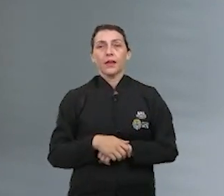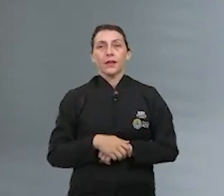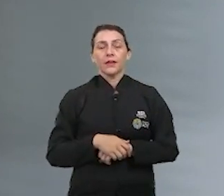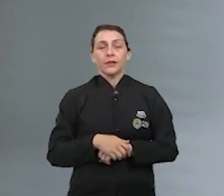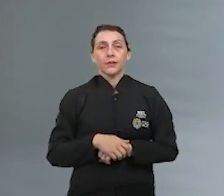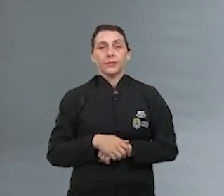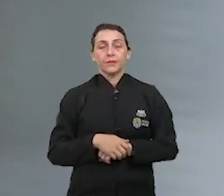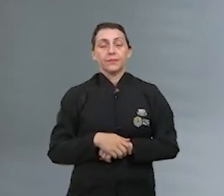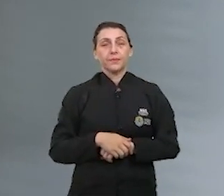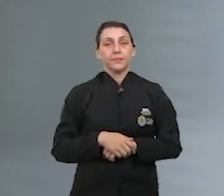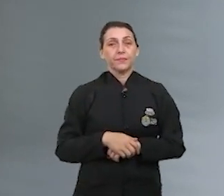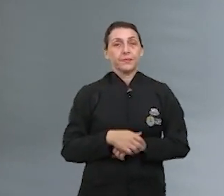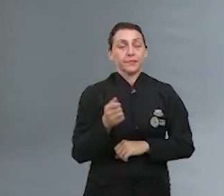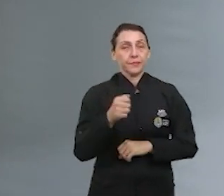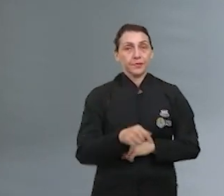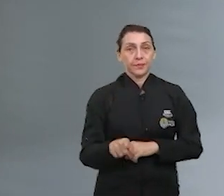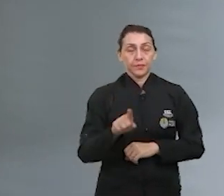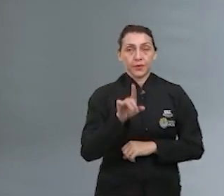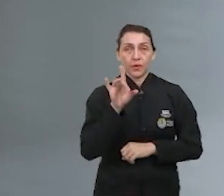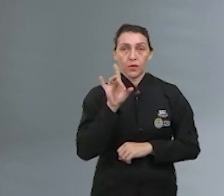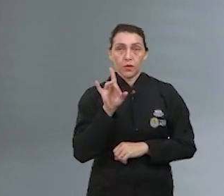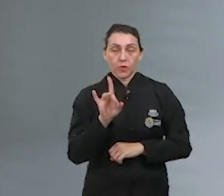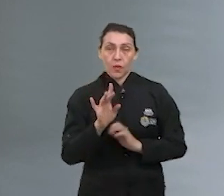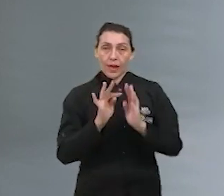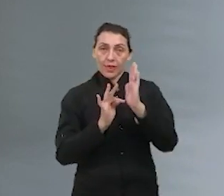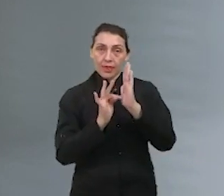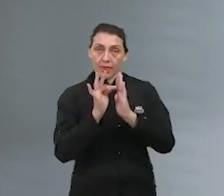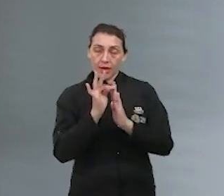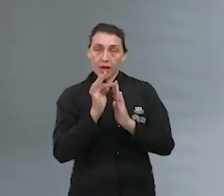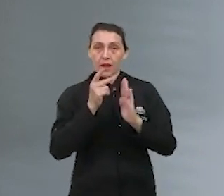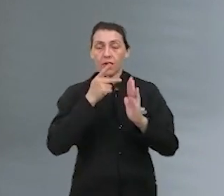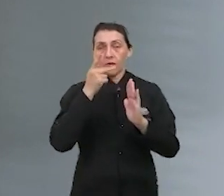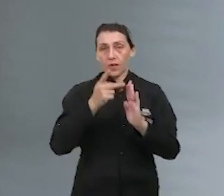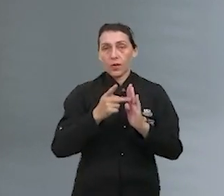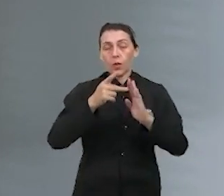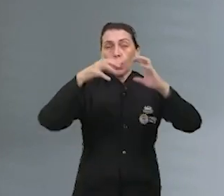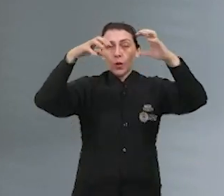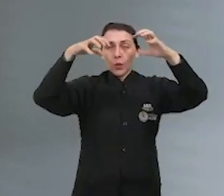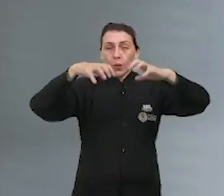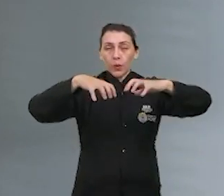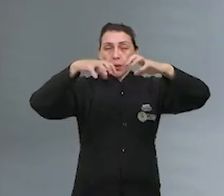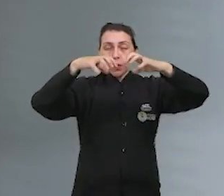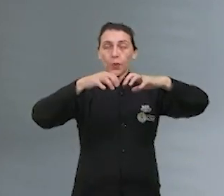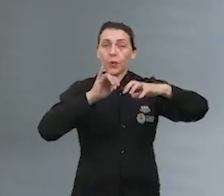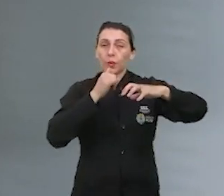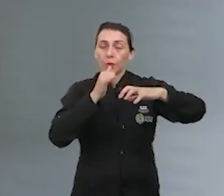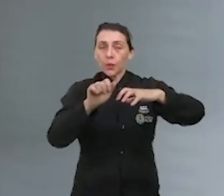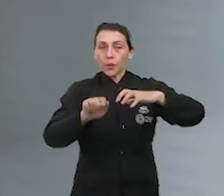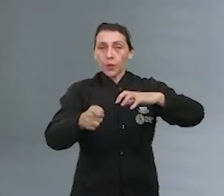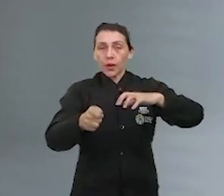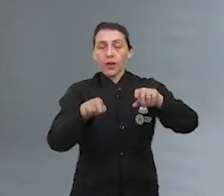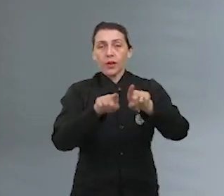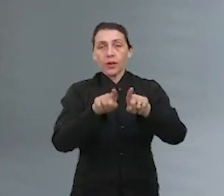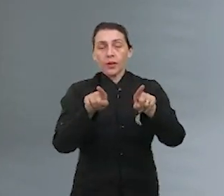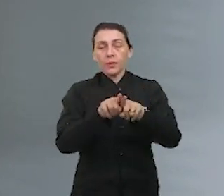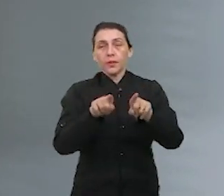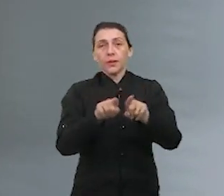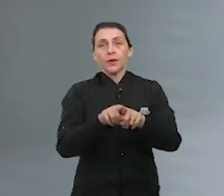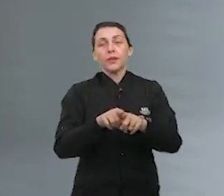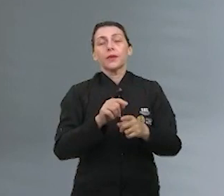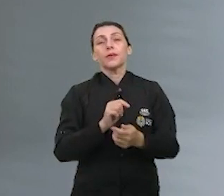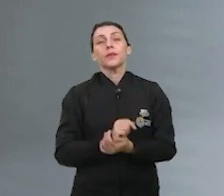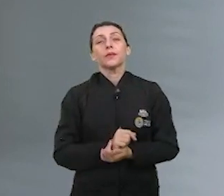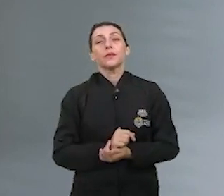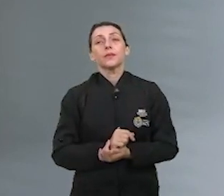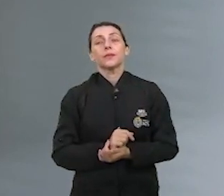bem escrito aqui que não necessariamente tem que ser a térmica. A gente falou muito do chuveiro elétrico, né, na aula anterior. Não